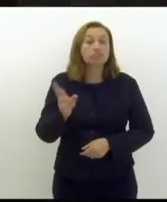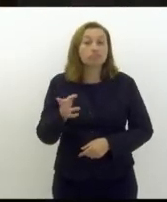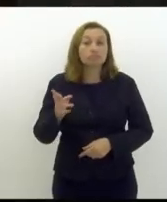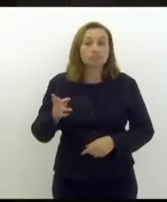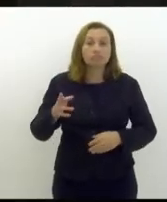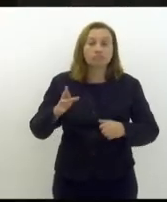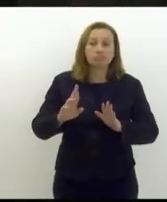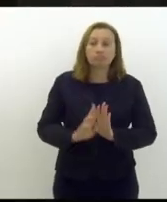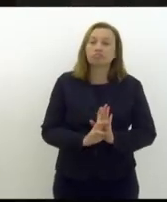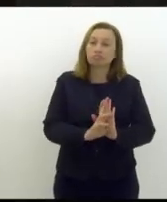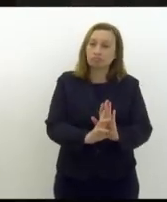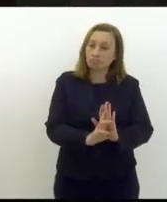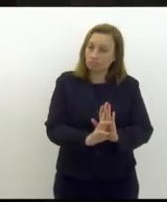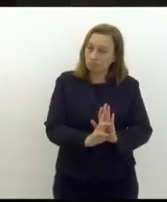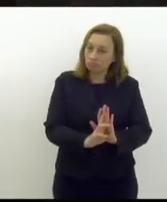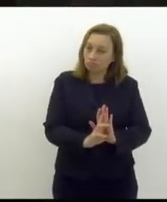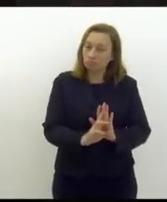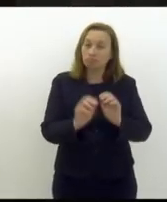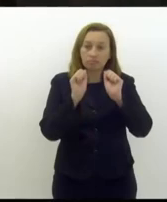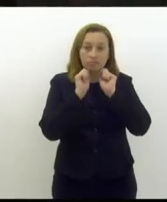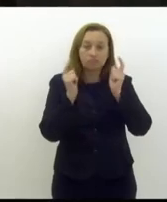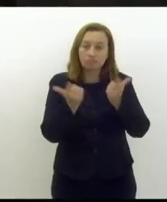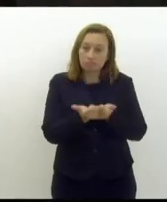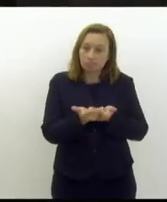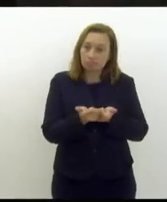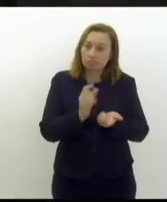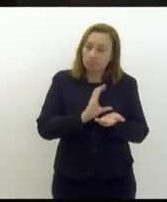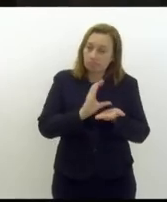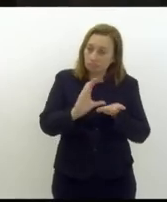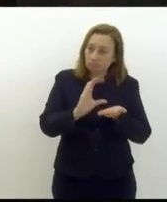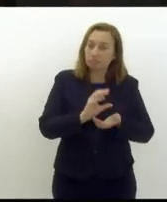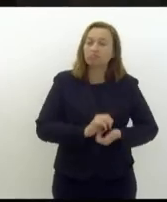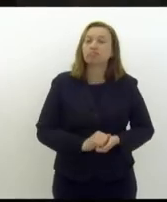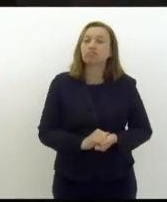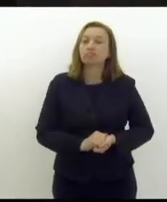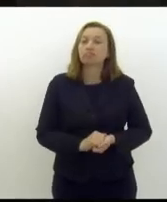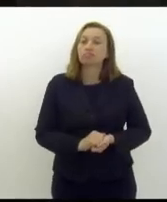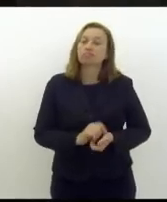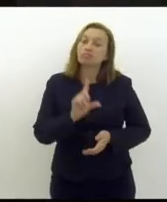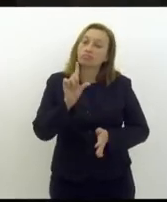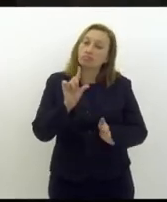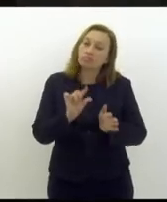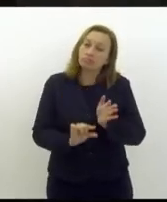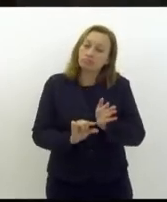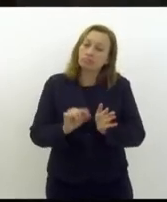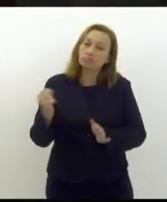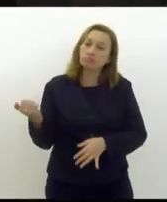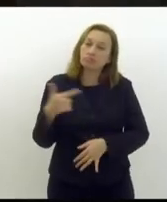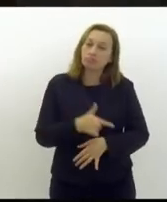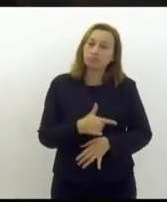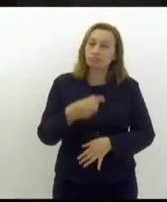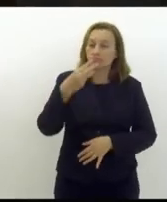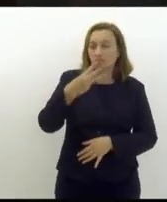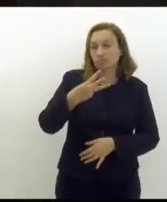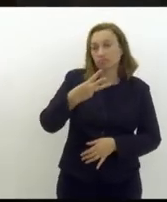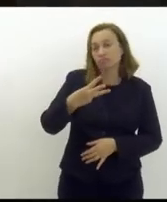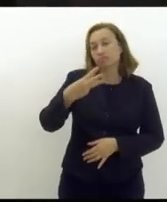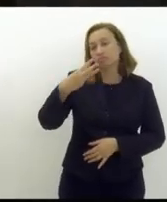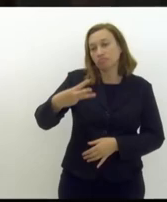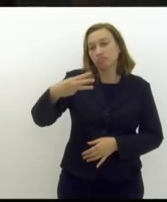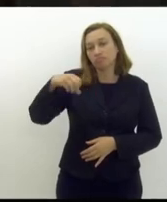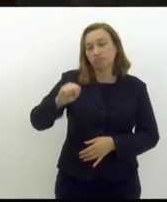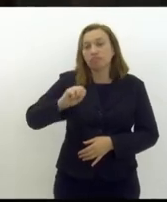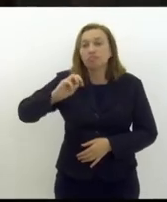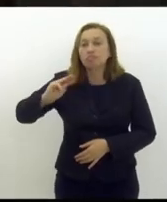representam o poder de manejo da alerj no orçamento São menores do que os 338